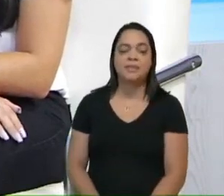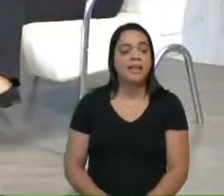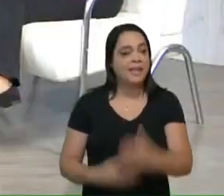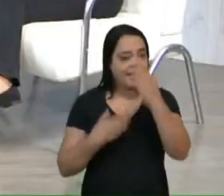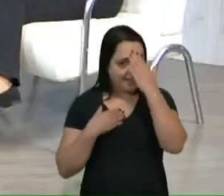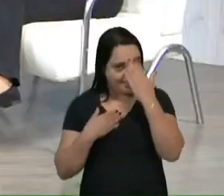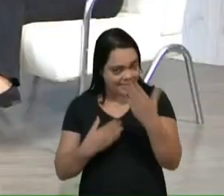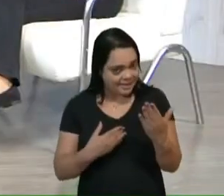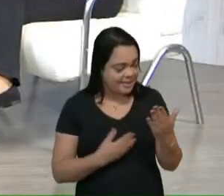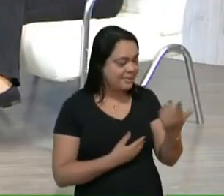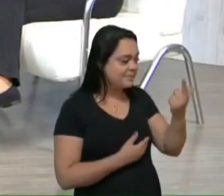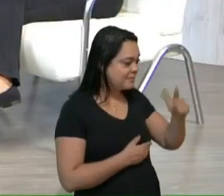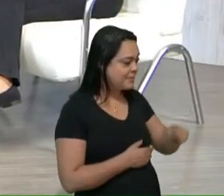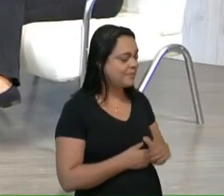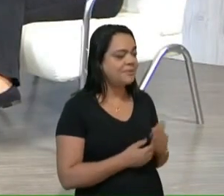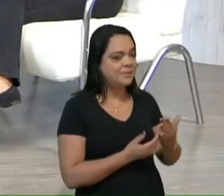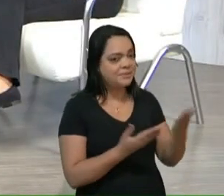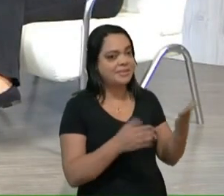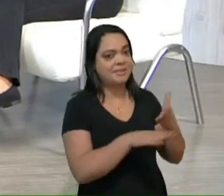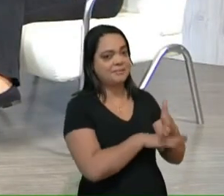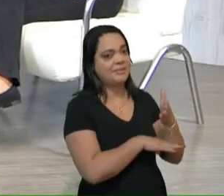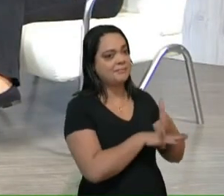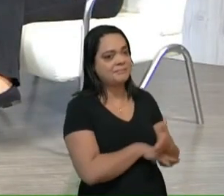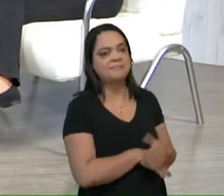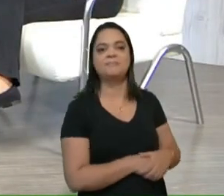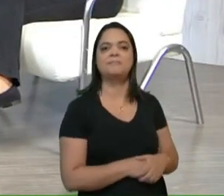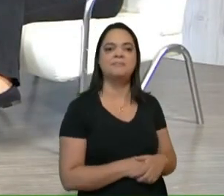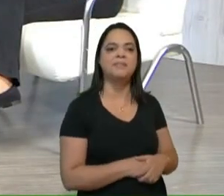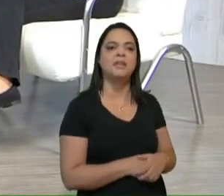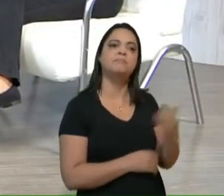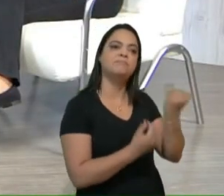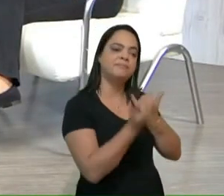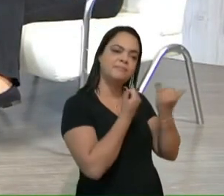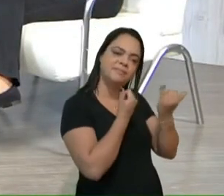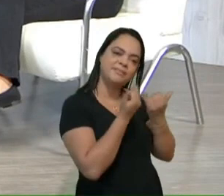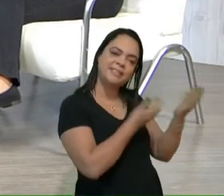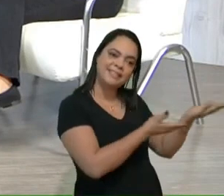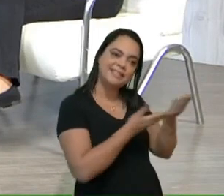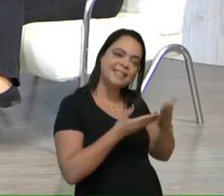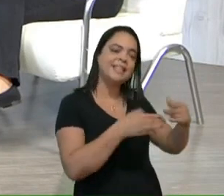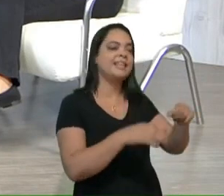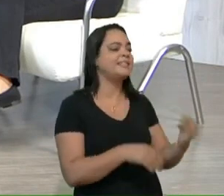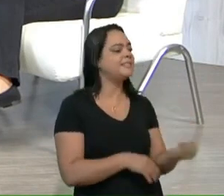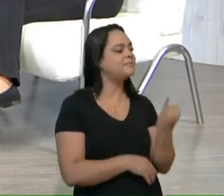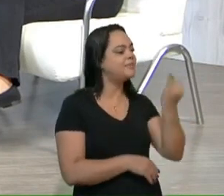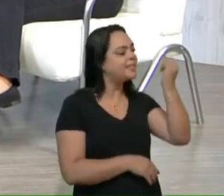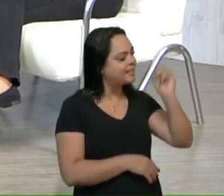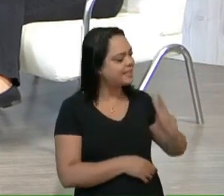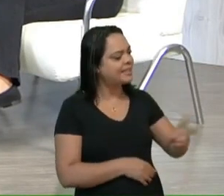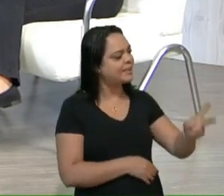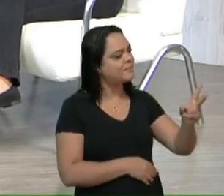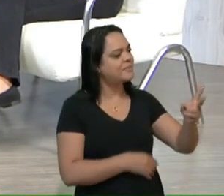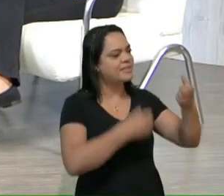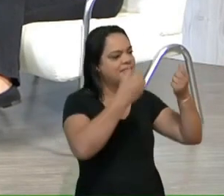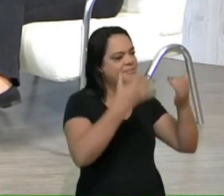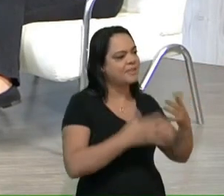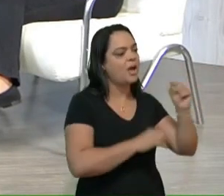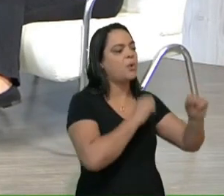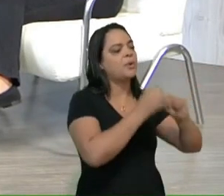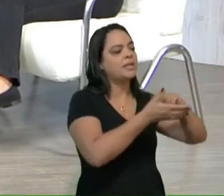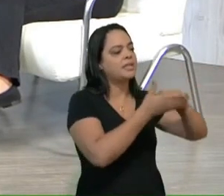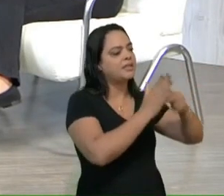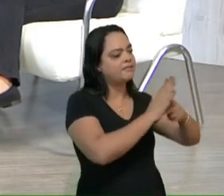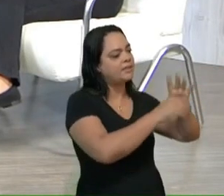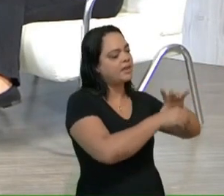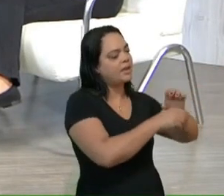agradeço mais uma vez a participação de vocês e por dar essas informações aqui e é sempre importante a gente destacar né O que são as doenças